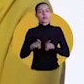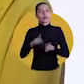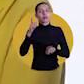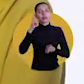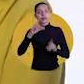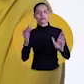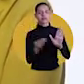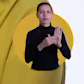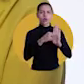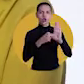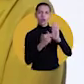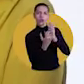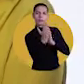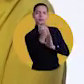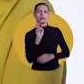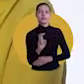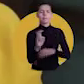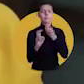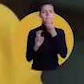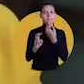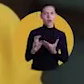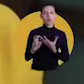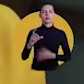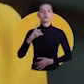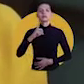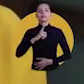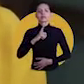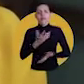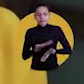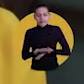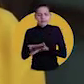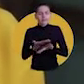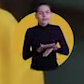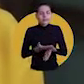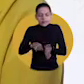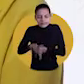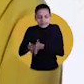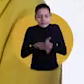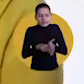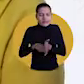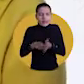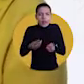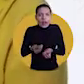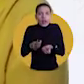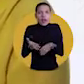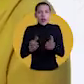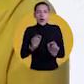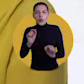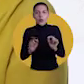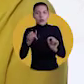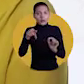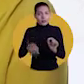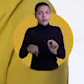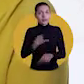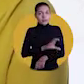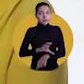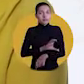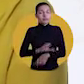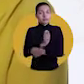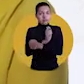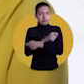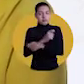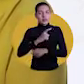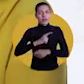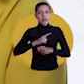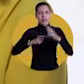externas, o Guia do Estudante trouxe aí, né, um céu de estrelas aí para a PUC Goiás. Então é claro que essas avaliações externas,